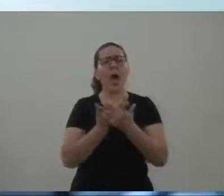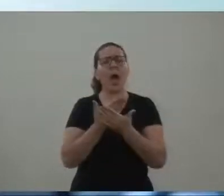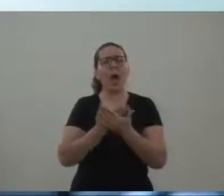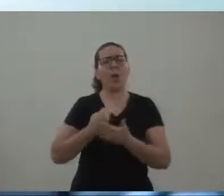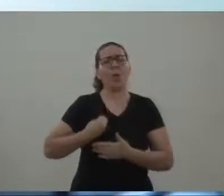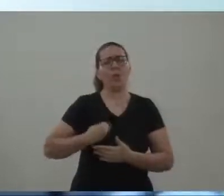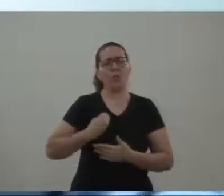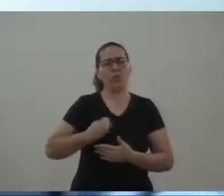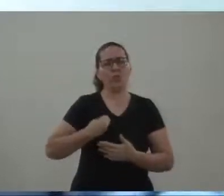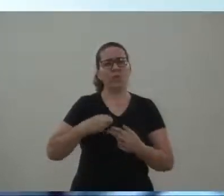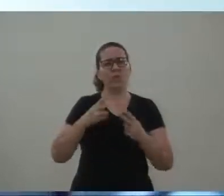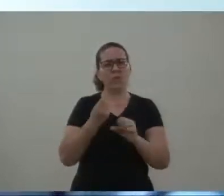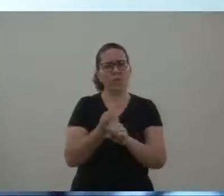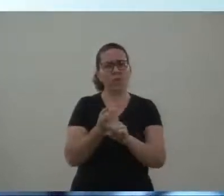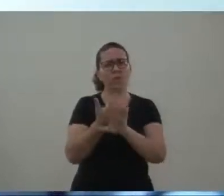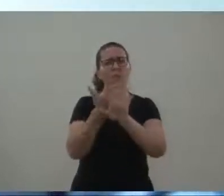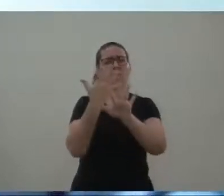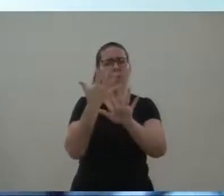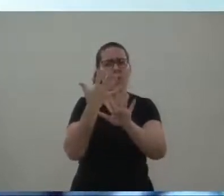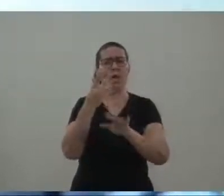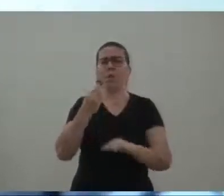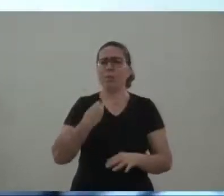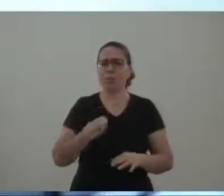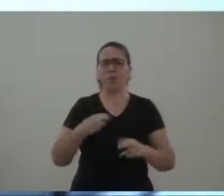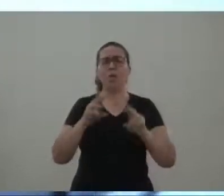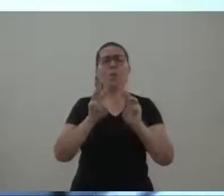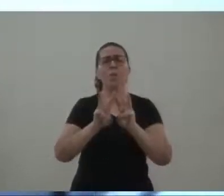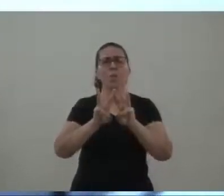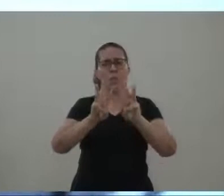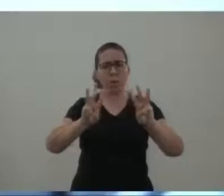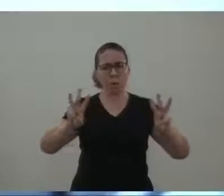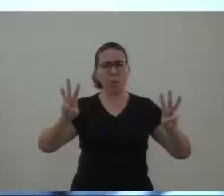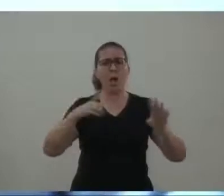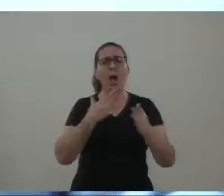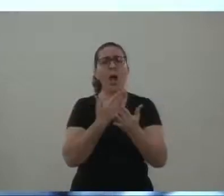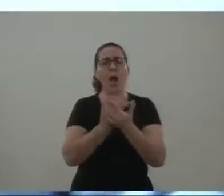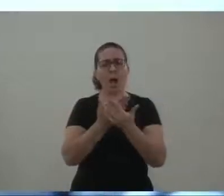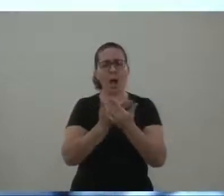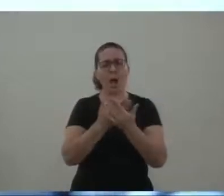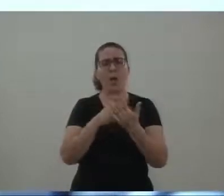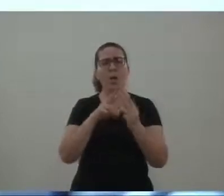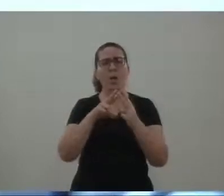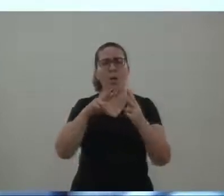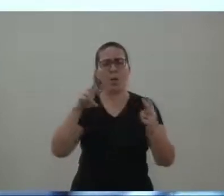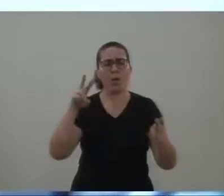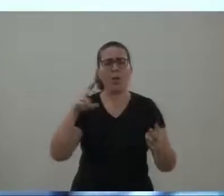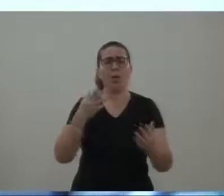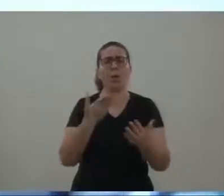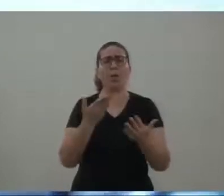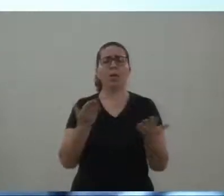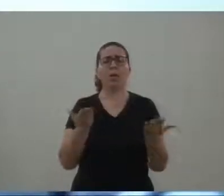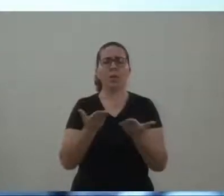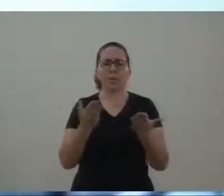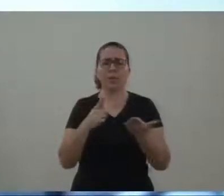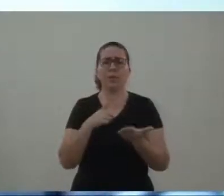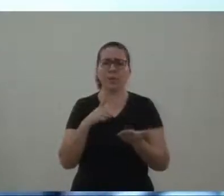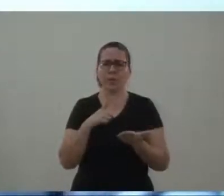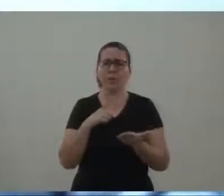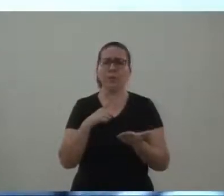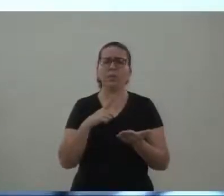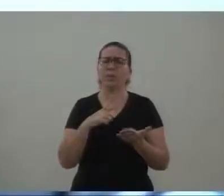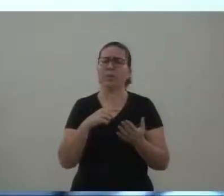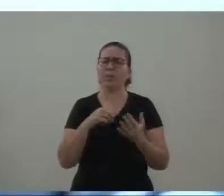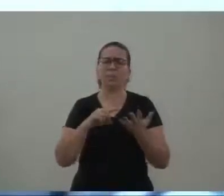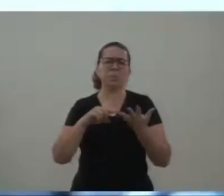dias depois, as escolas particulares já estavam lá fazendo aulas virtuais, né, com os alunos. Hoje a gente tem uma série de meios